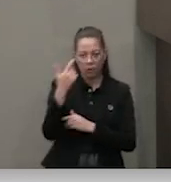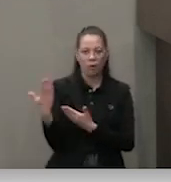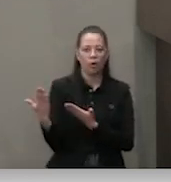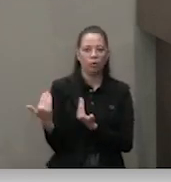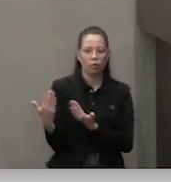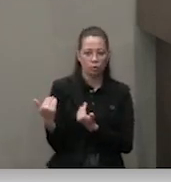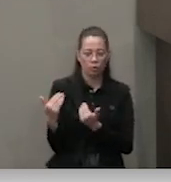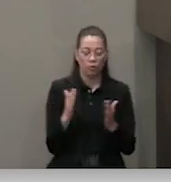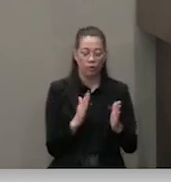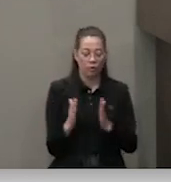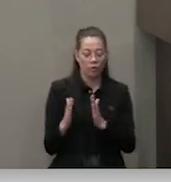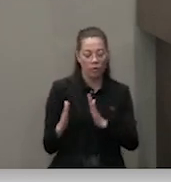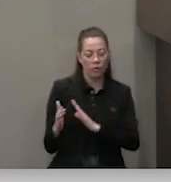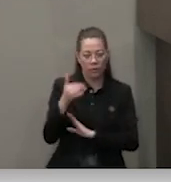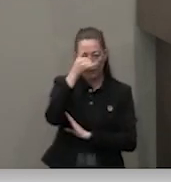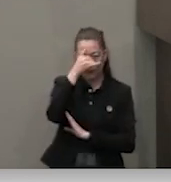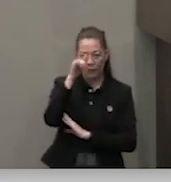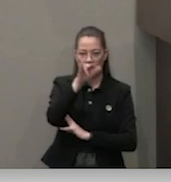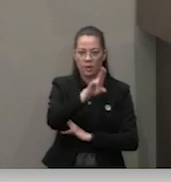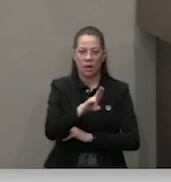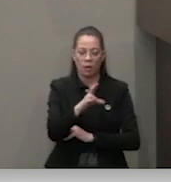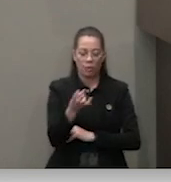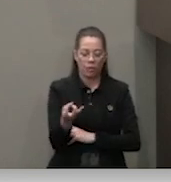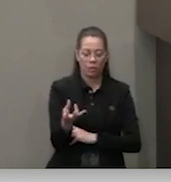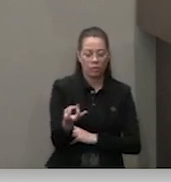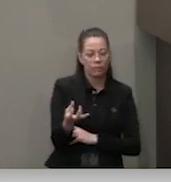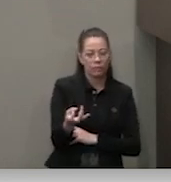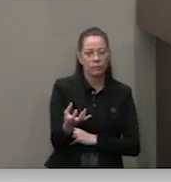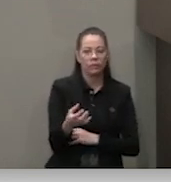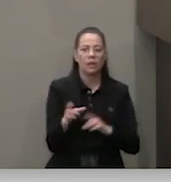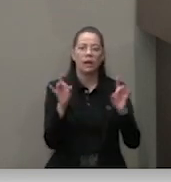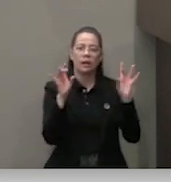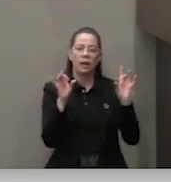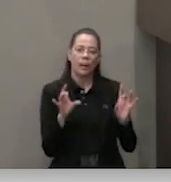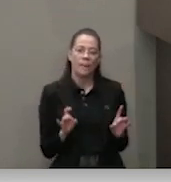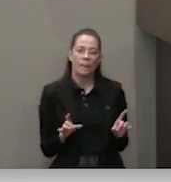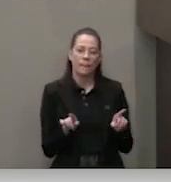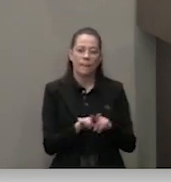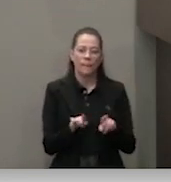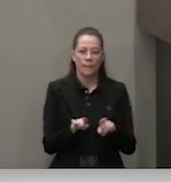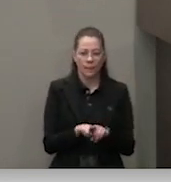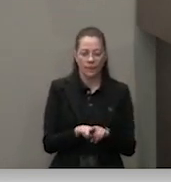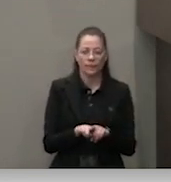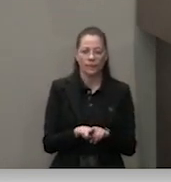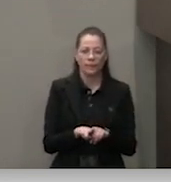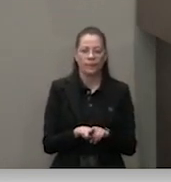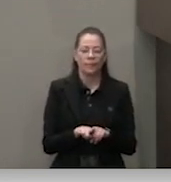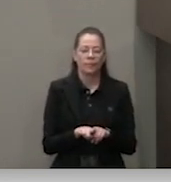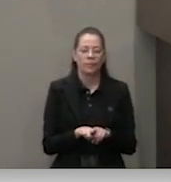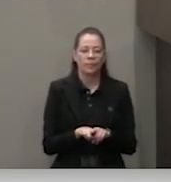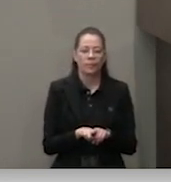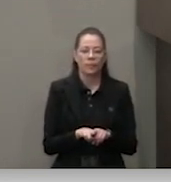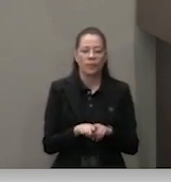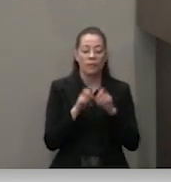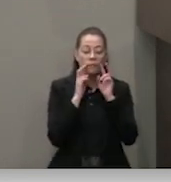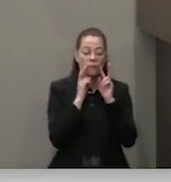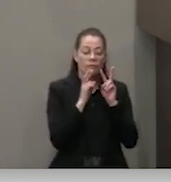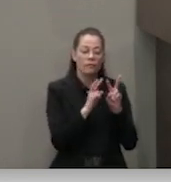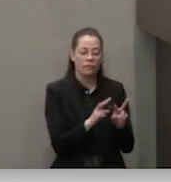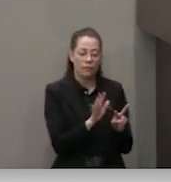sobre o perigo das drogas especialmente a epidemia de craque que vimos